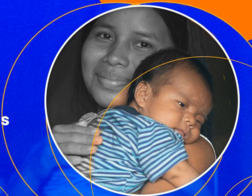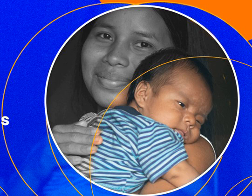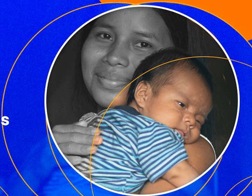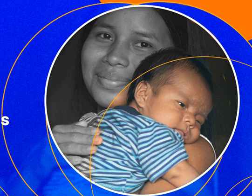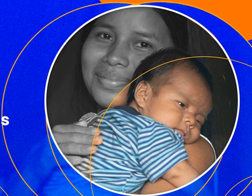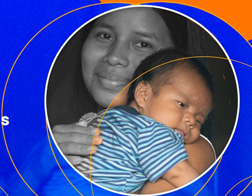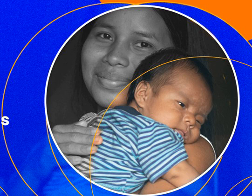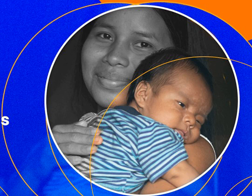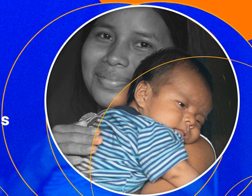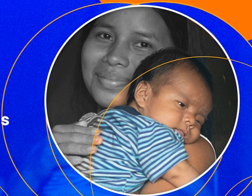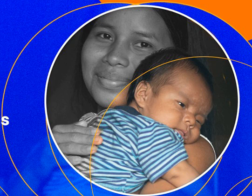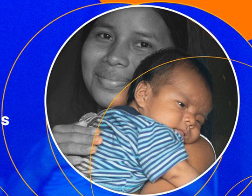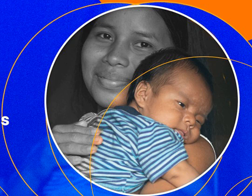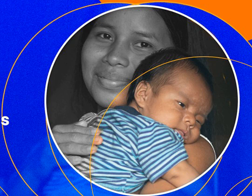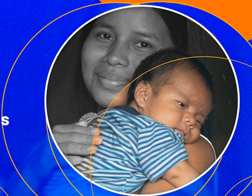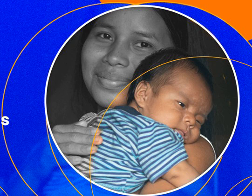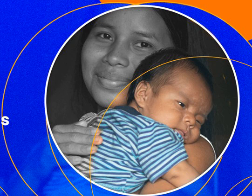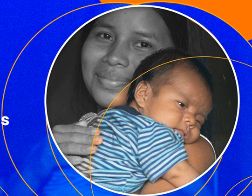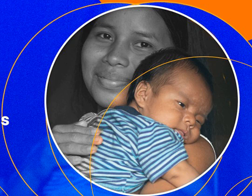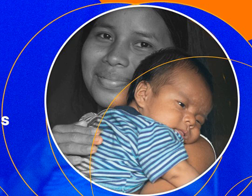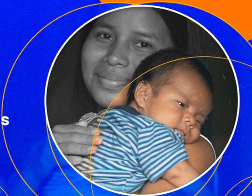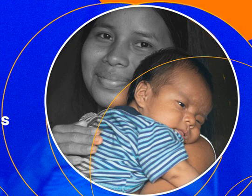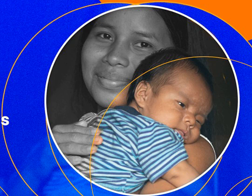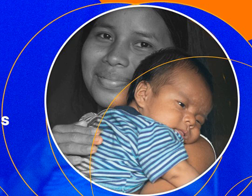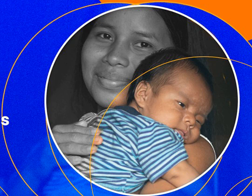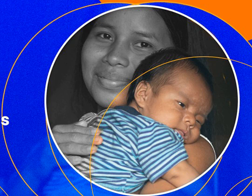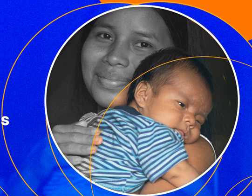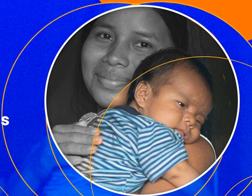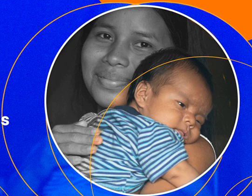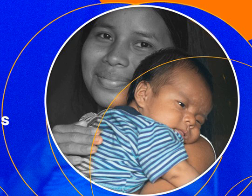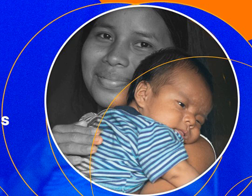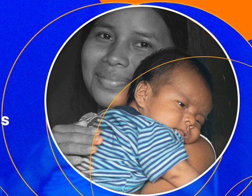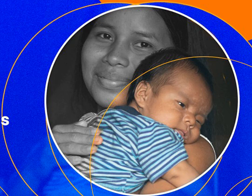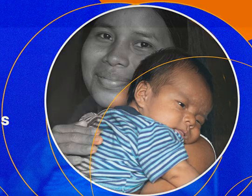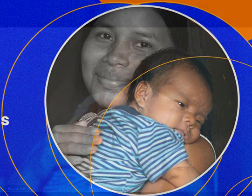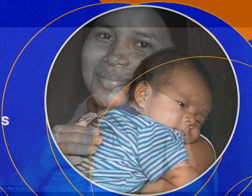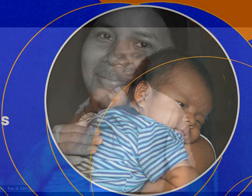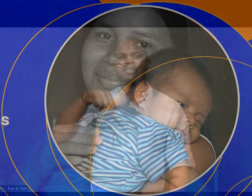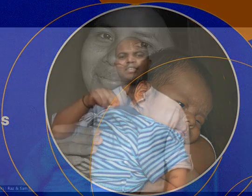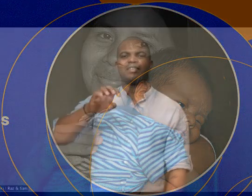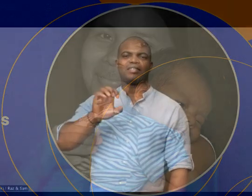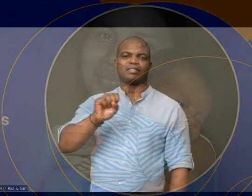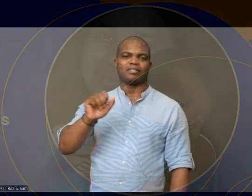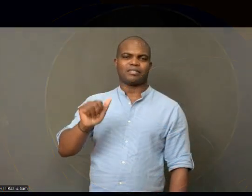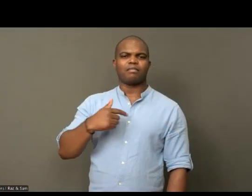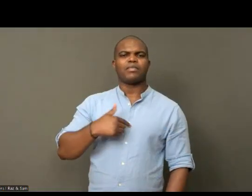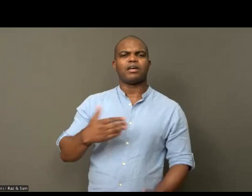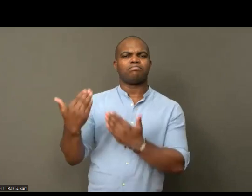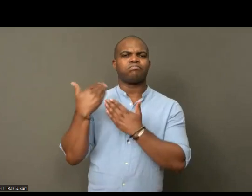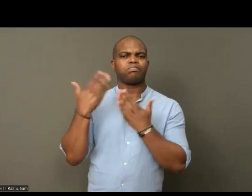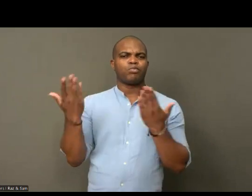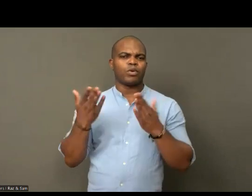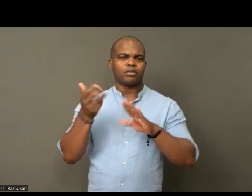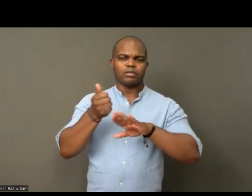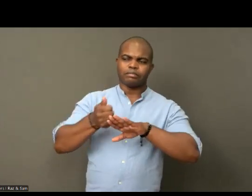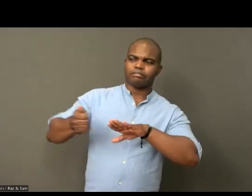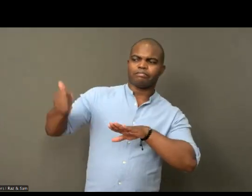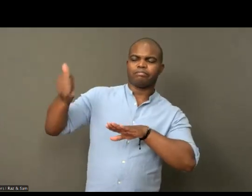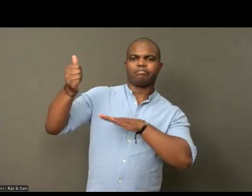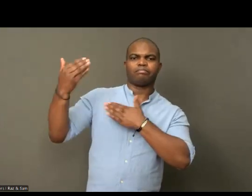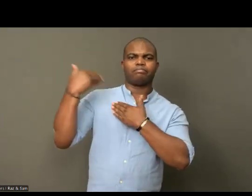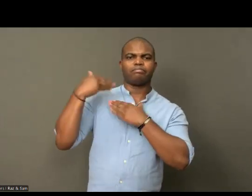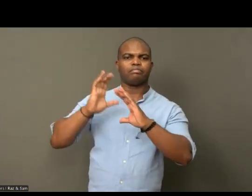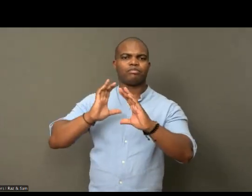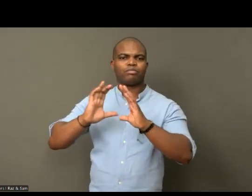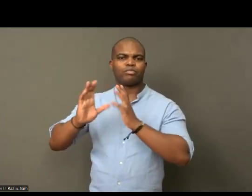I'm Como a Debbie Vanessa mencionou, Schultens. eu I'm sou Vanessa Director of Schultens, Communications and diretora Events de at the Comunicações e Coalition Gestão de for Eventos da Operational Coalização Research and para a Neglected Pesquisa Tropical Operacional Diseases sobre here